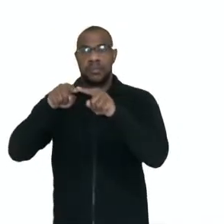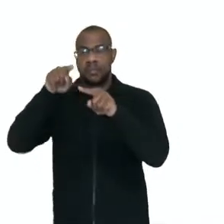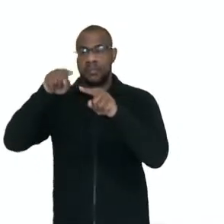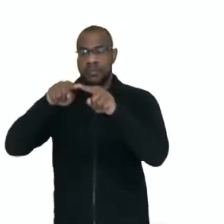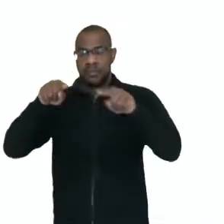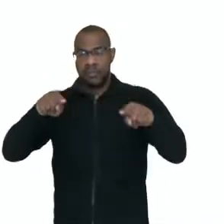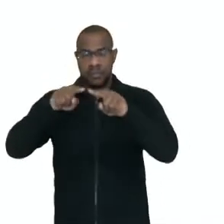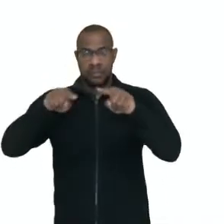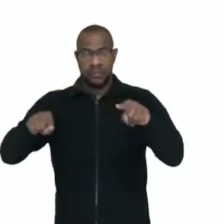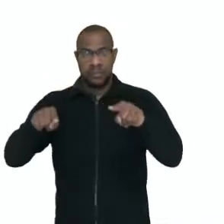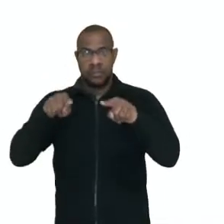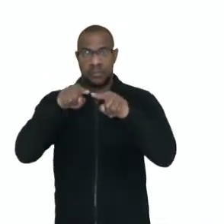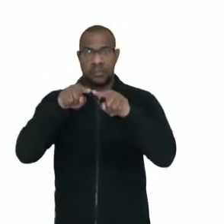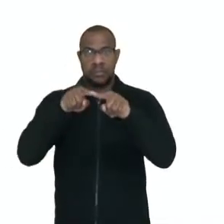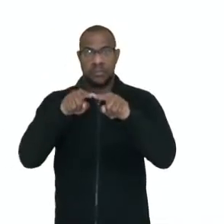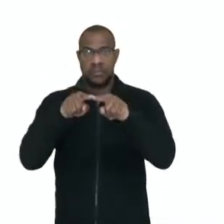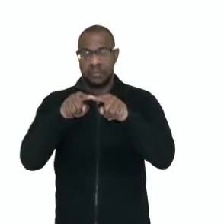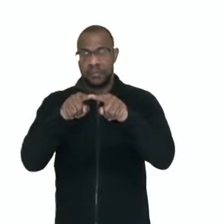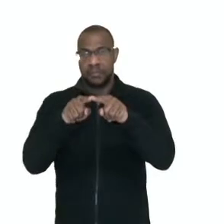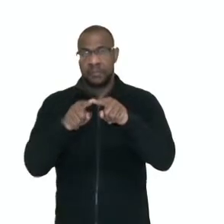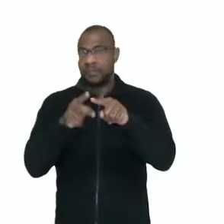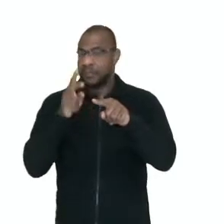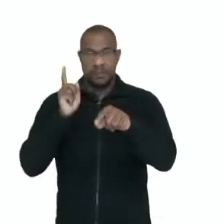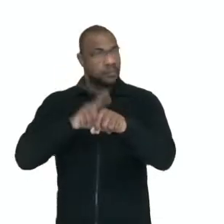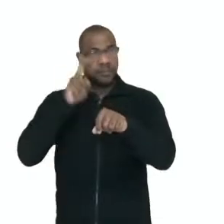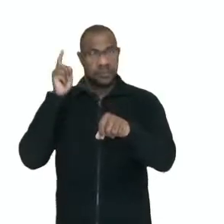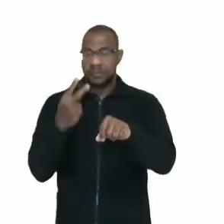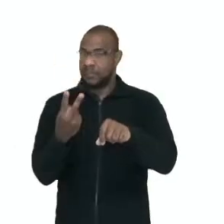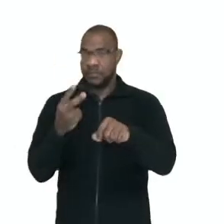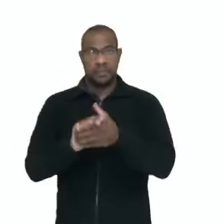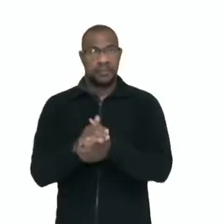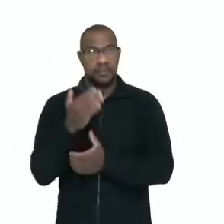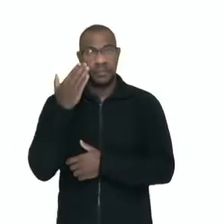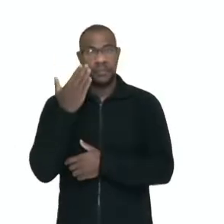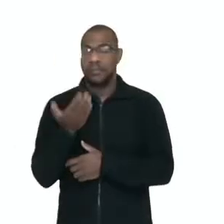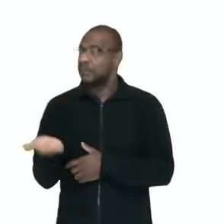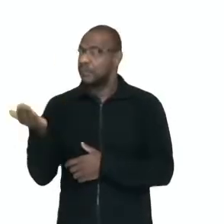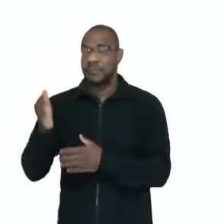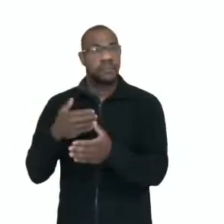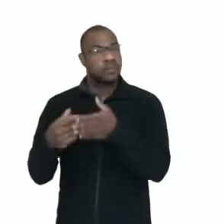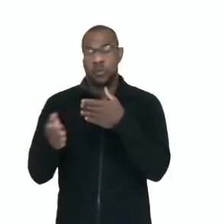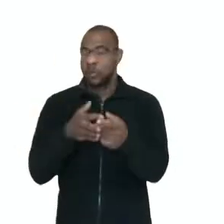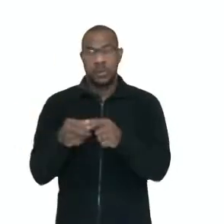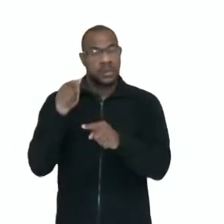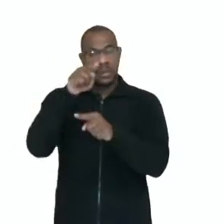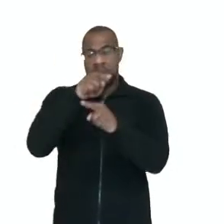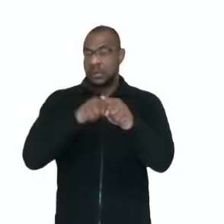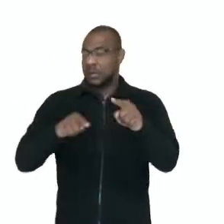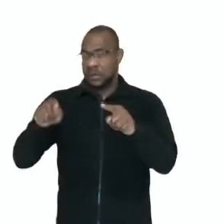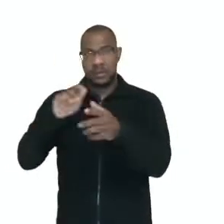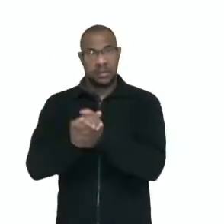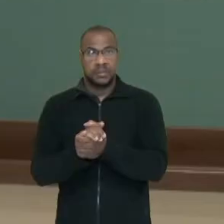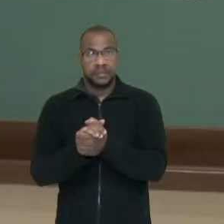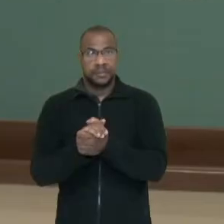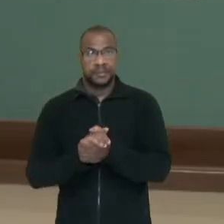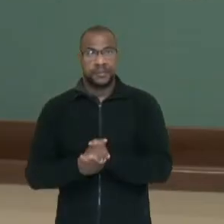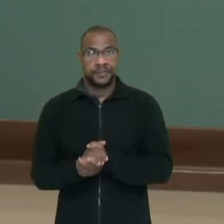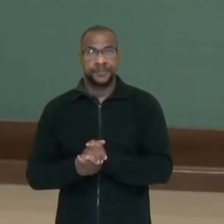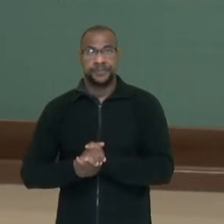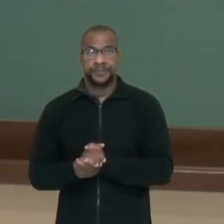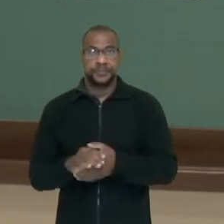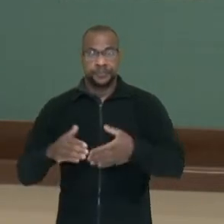lados consecutivos. Como o polígono é regular, você pode ligar em qualquer lado. O ângulo central vai ser o mesmo, tá